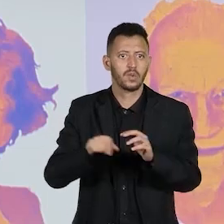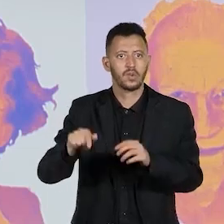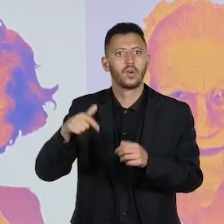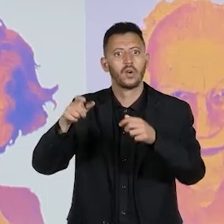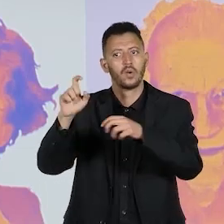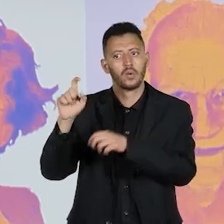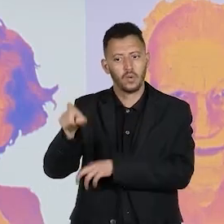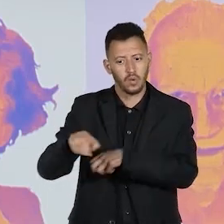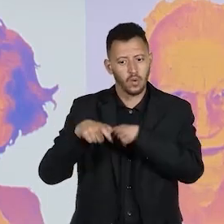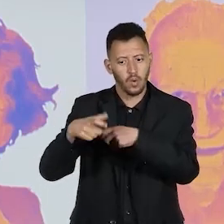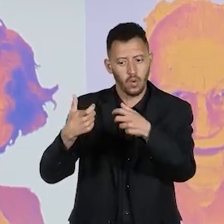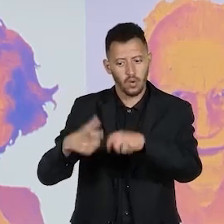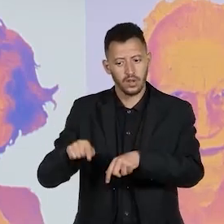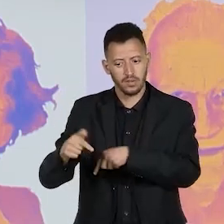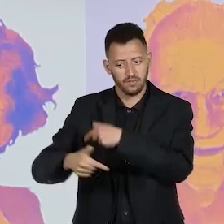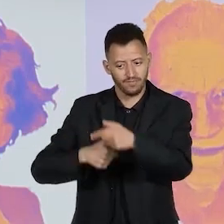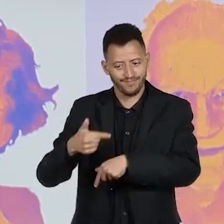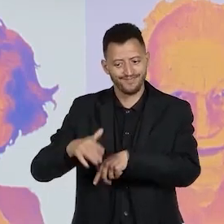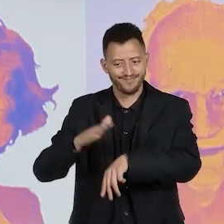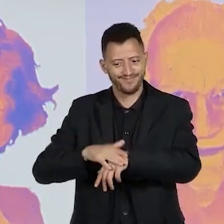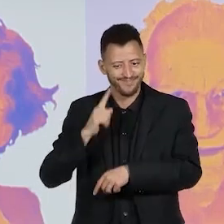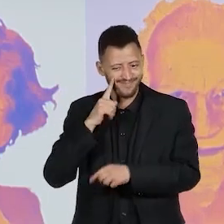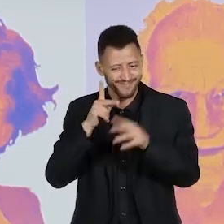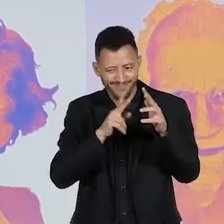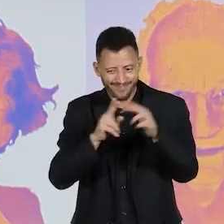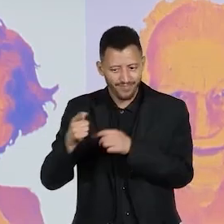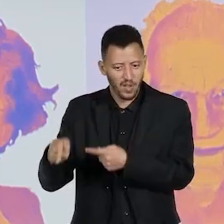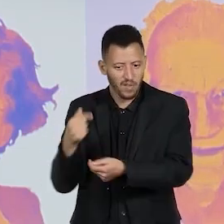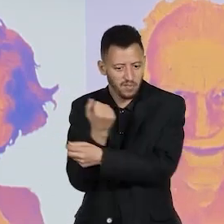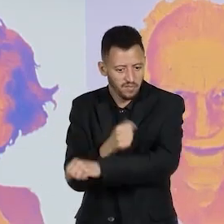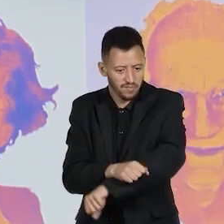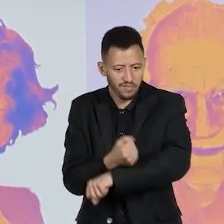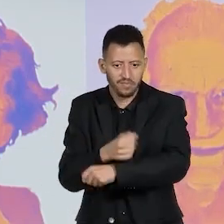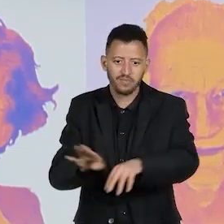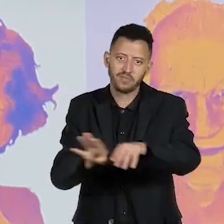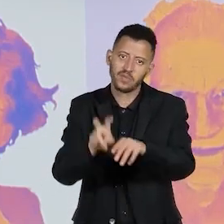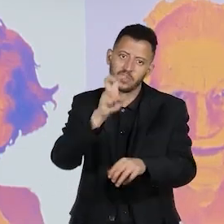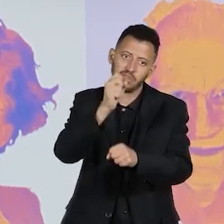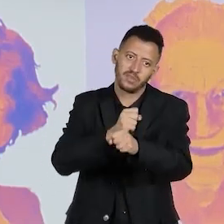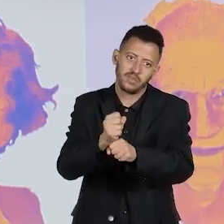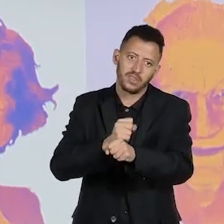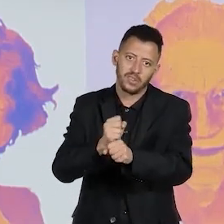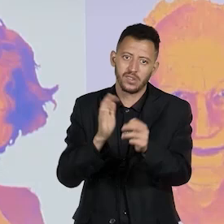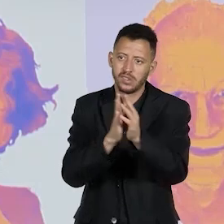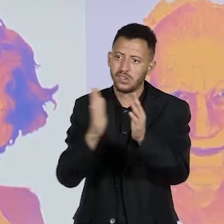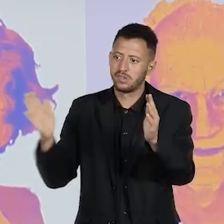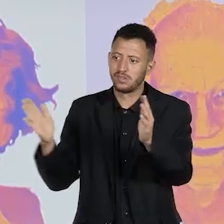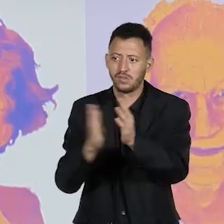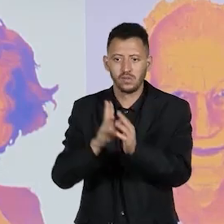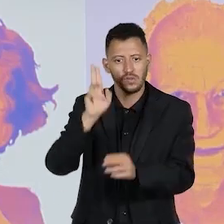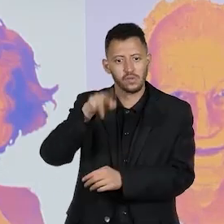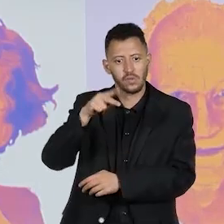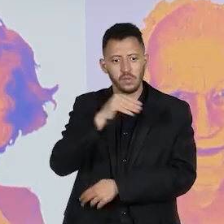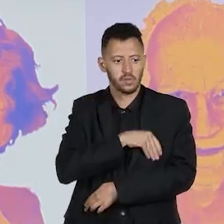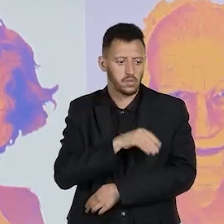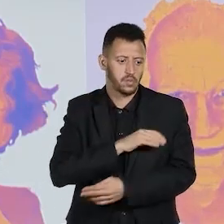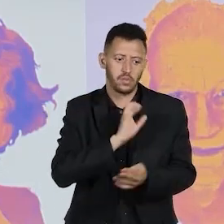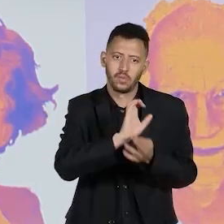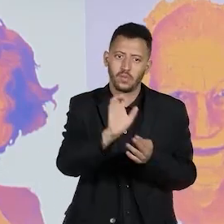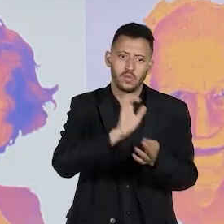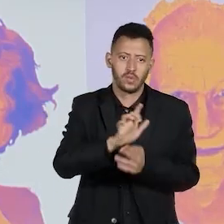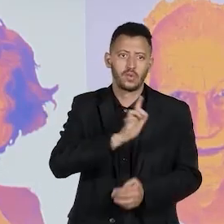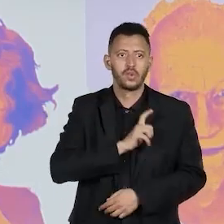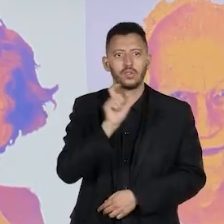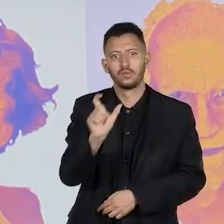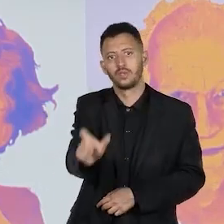local sujo na propriedade rural onde trabalhava. Ele estava em situação semelhante à de escravidão há 5 anos, período no qual